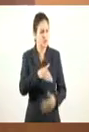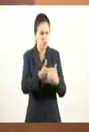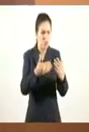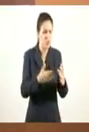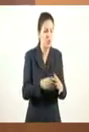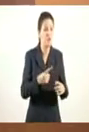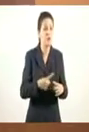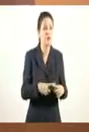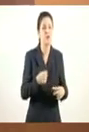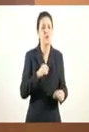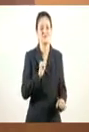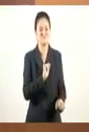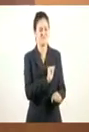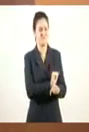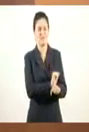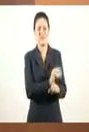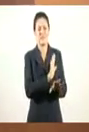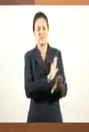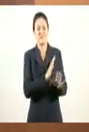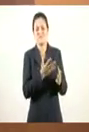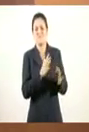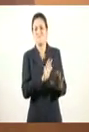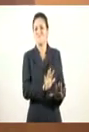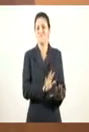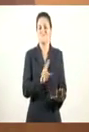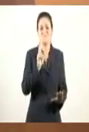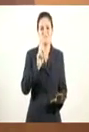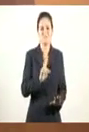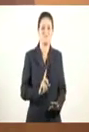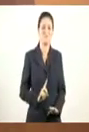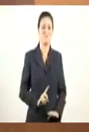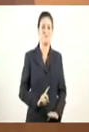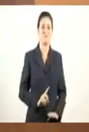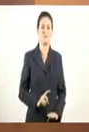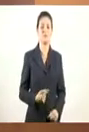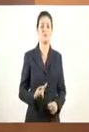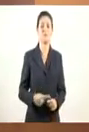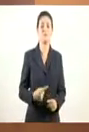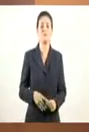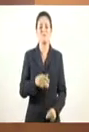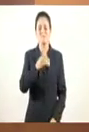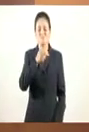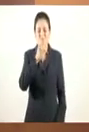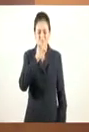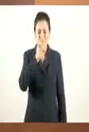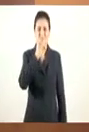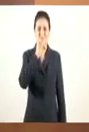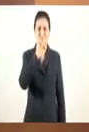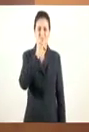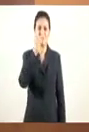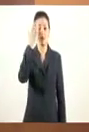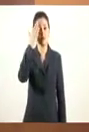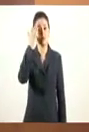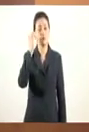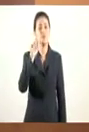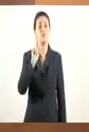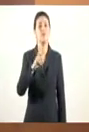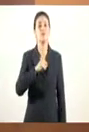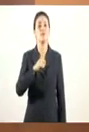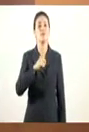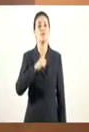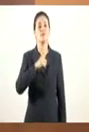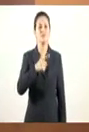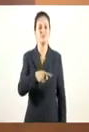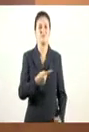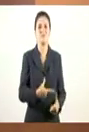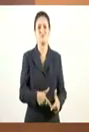assistir, de tão triste que era saber que ainda existem essas coisas